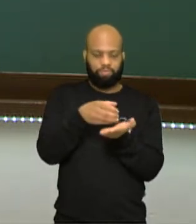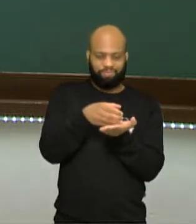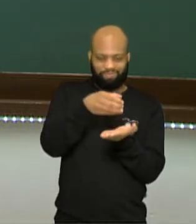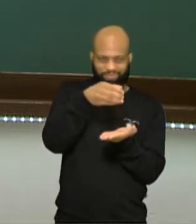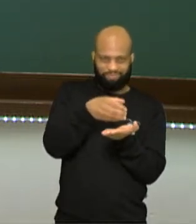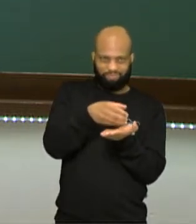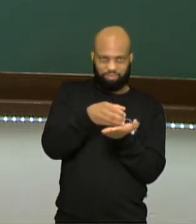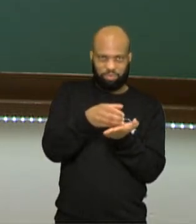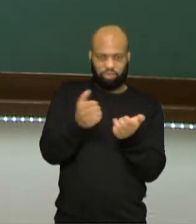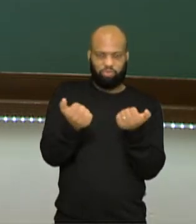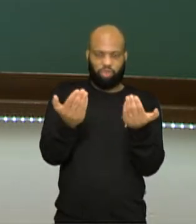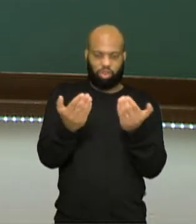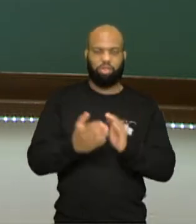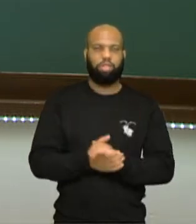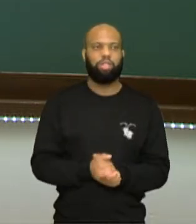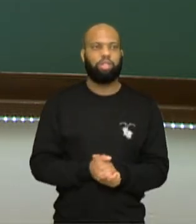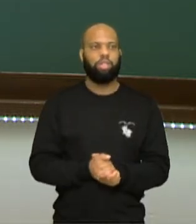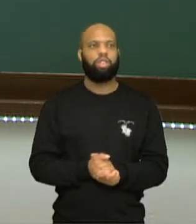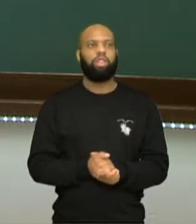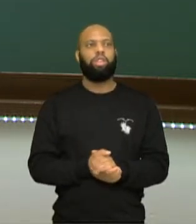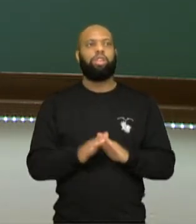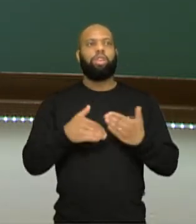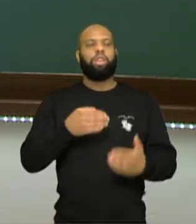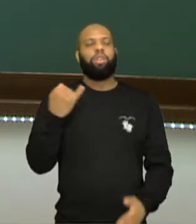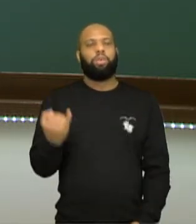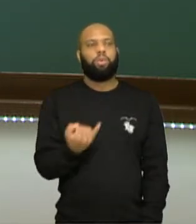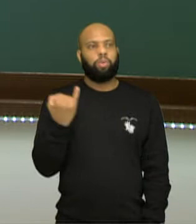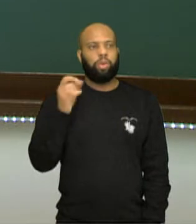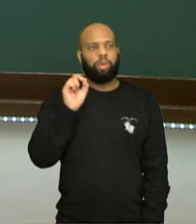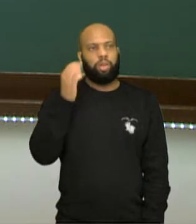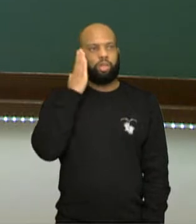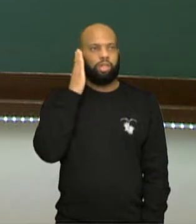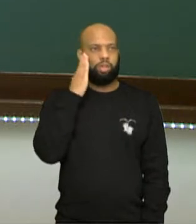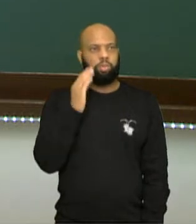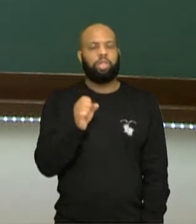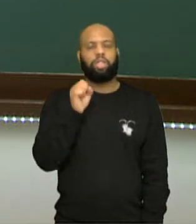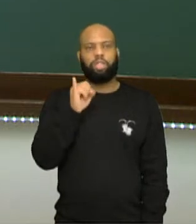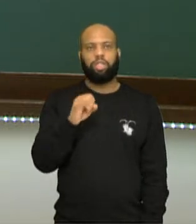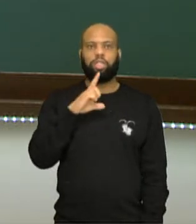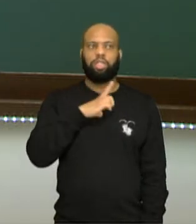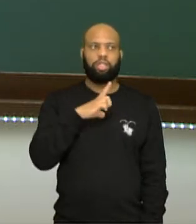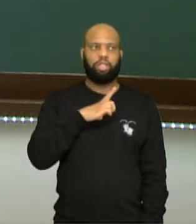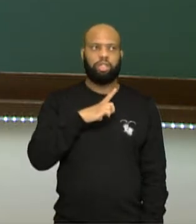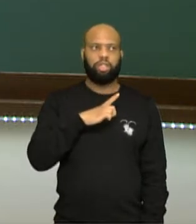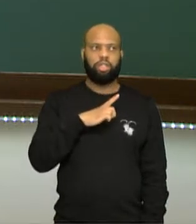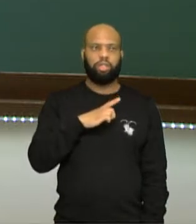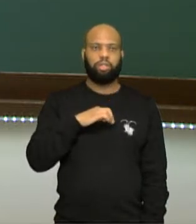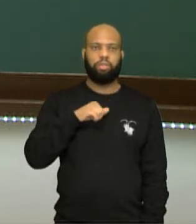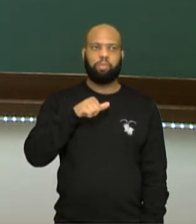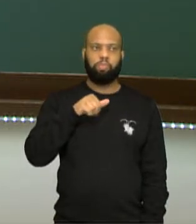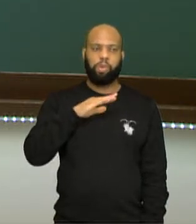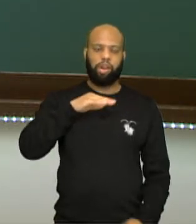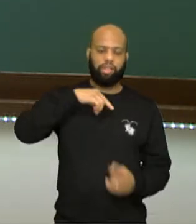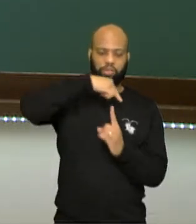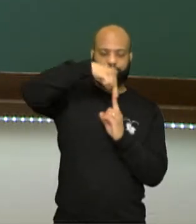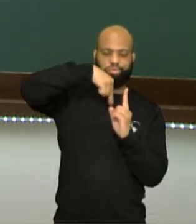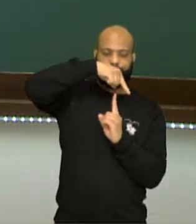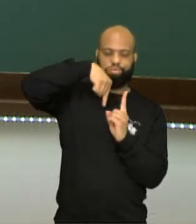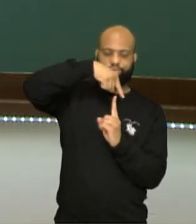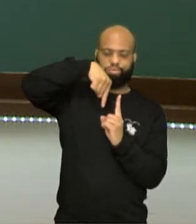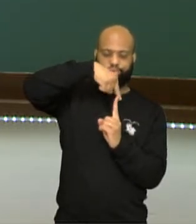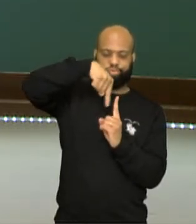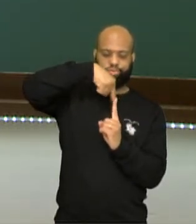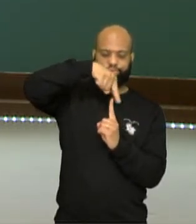que por fora tá bom o importante é o seguinte quanto mais é comprimento tem esse rocambole